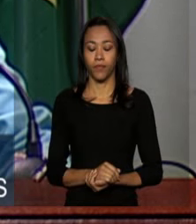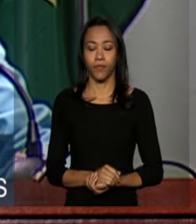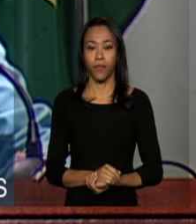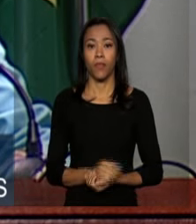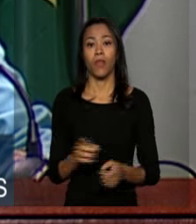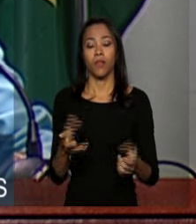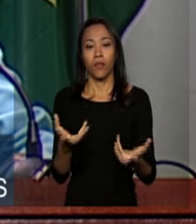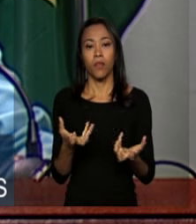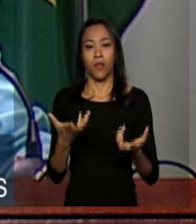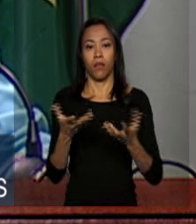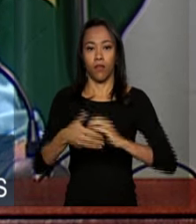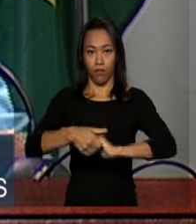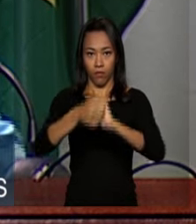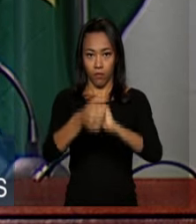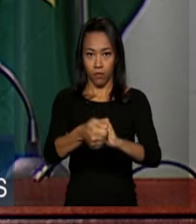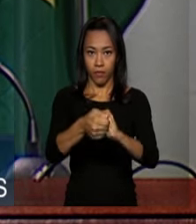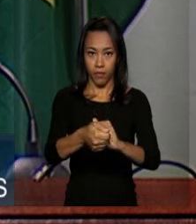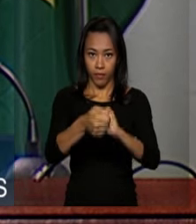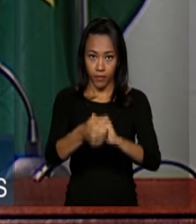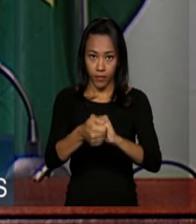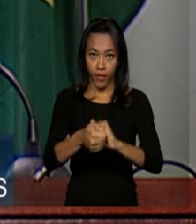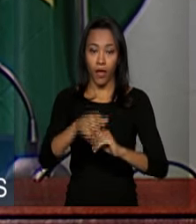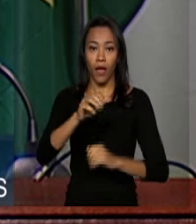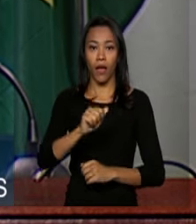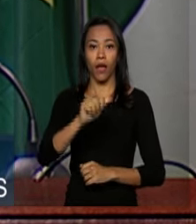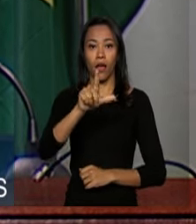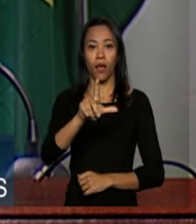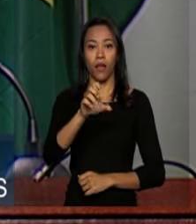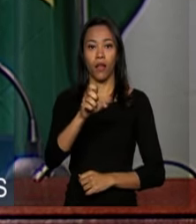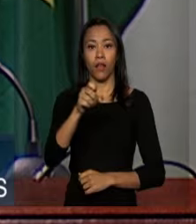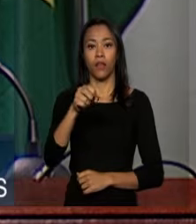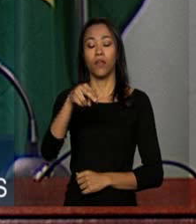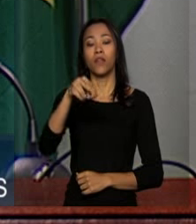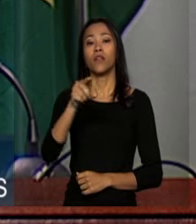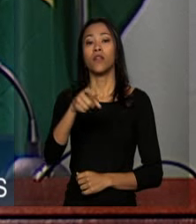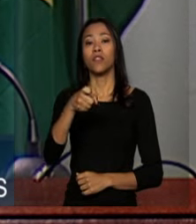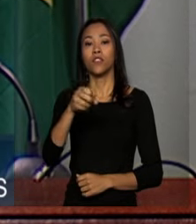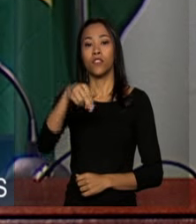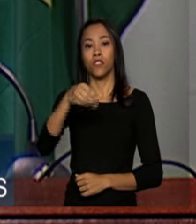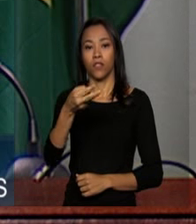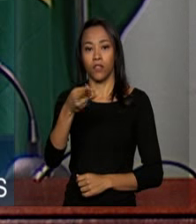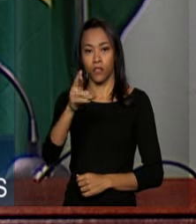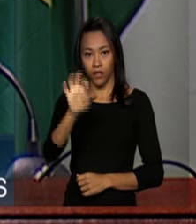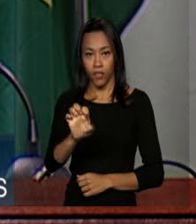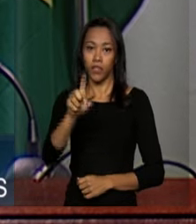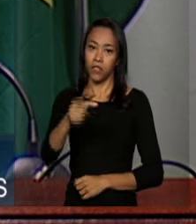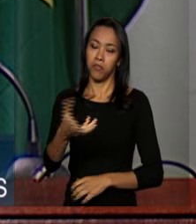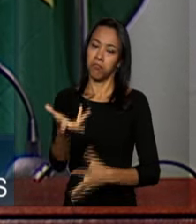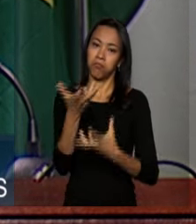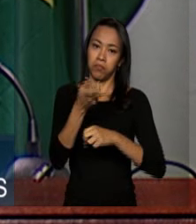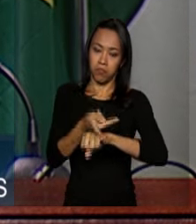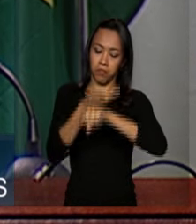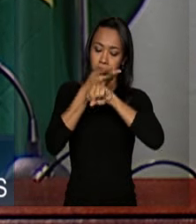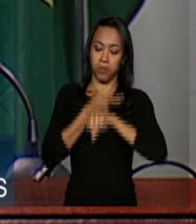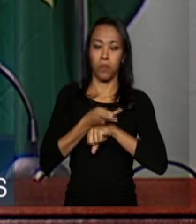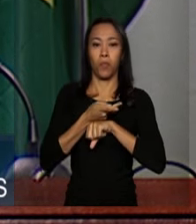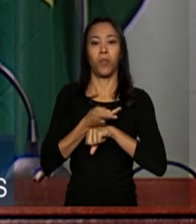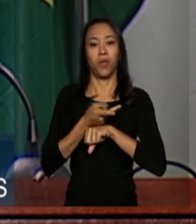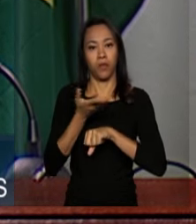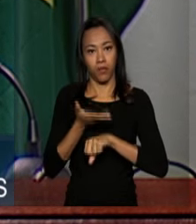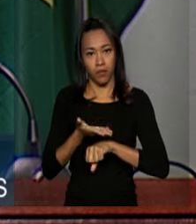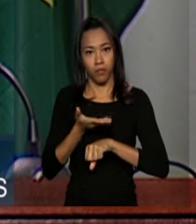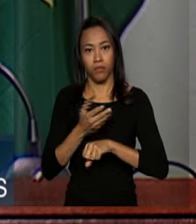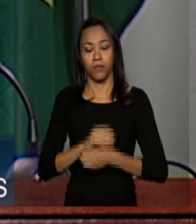Queria cumprimentar também o Alexandre Piana Lemos, ganhador do Prêmio Prata Lafayette